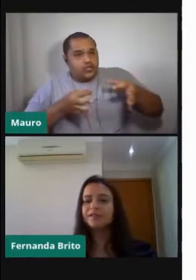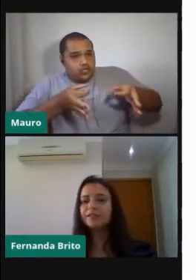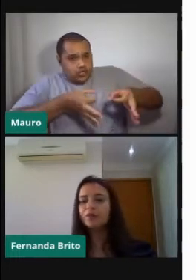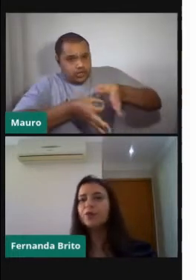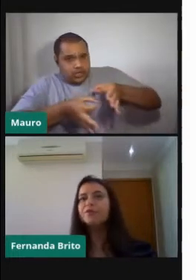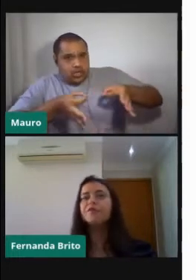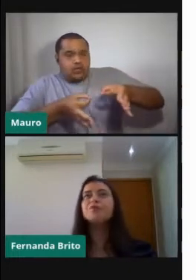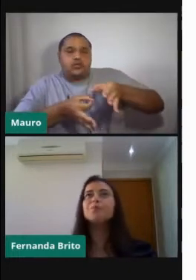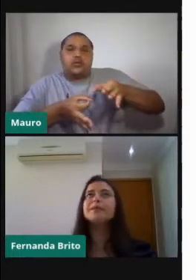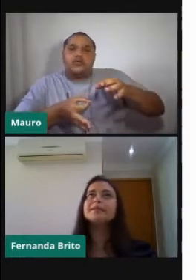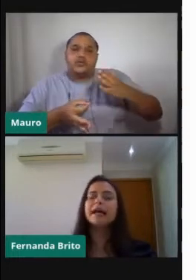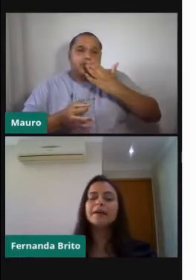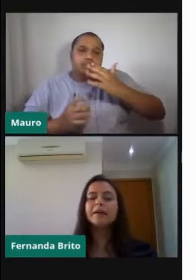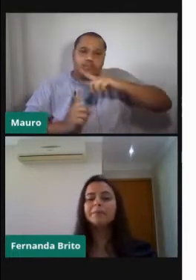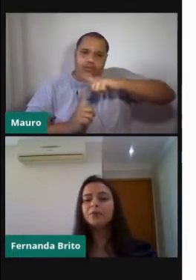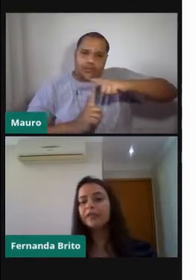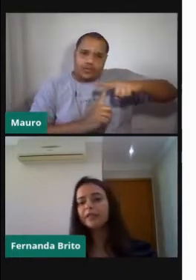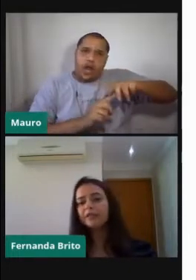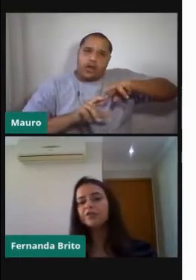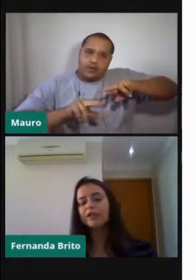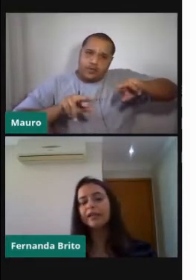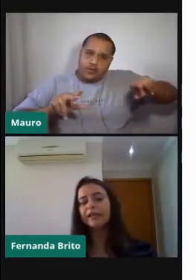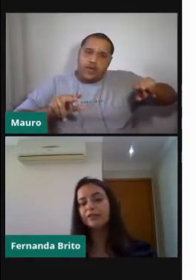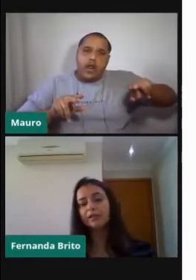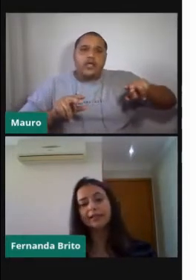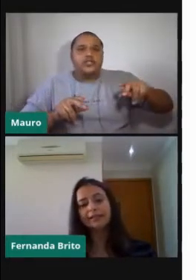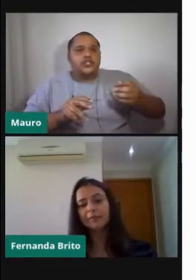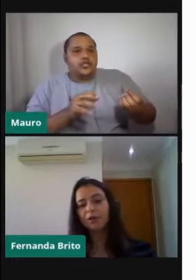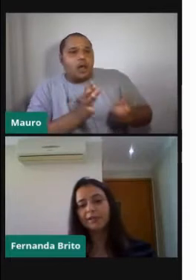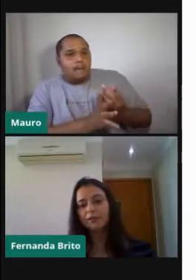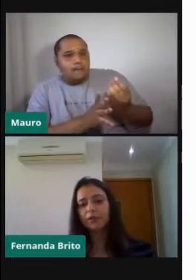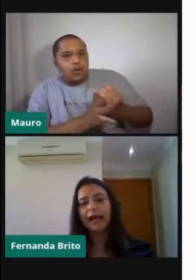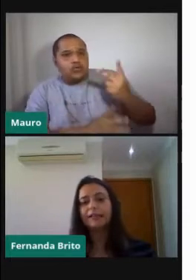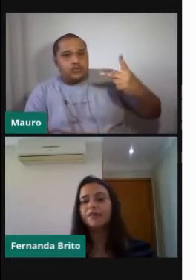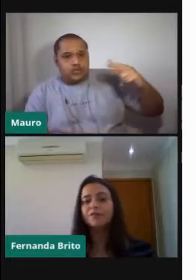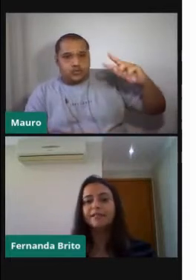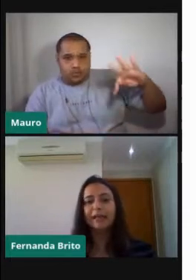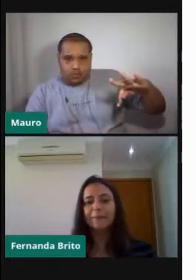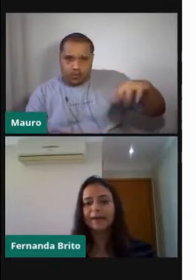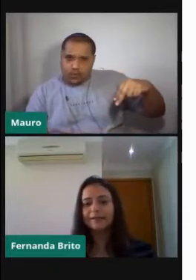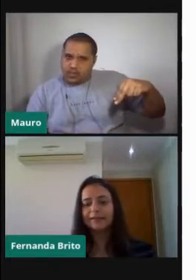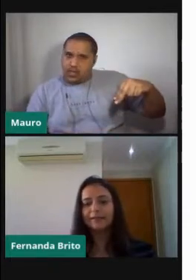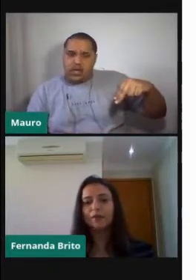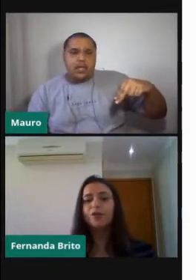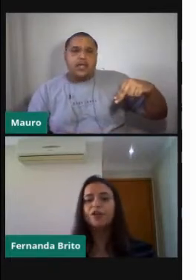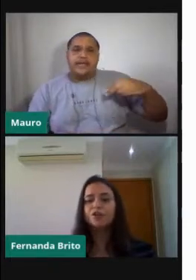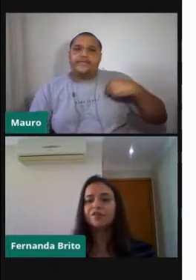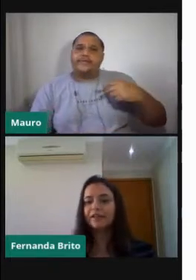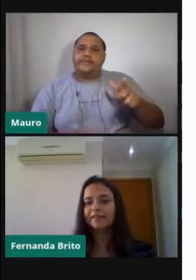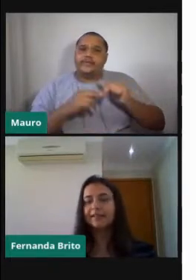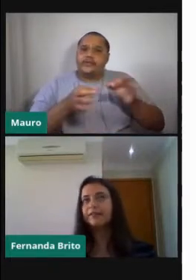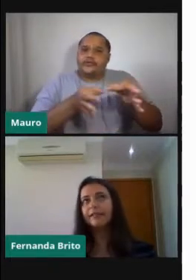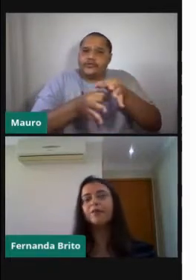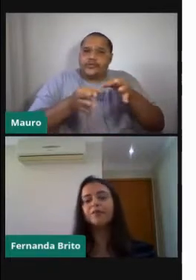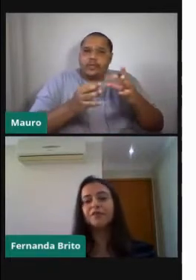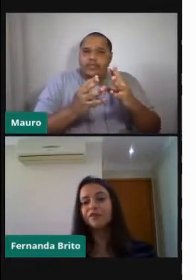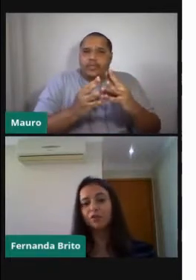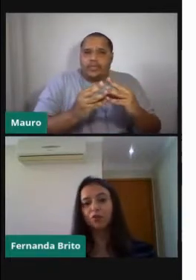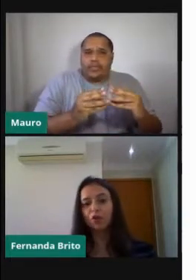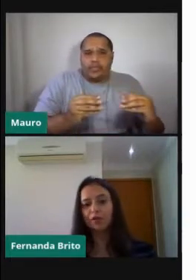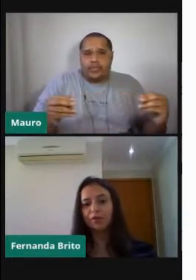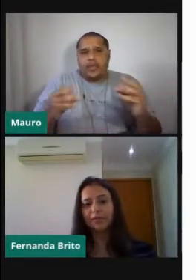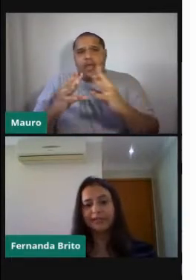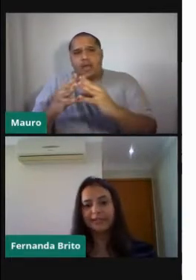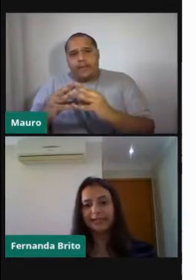os linfócitos CD8, vão expressar proteínas relacionadas à morte celular, não vão ser capazes, então, de fazer, né, o